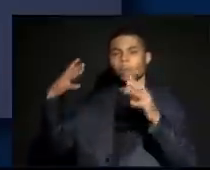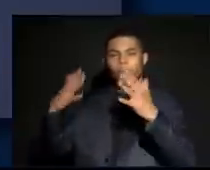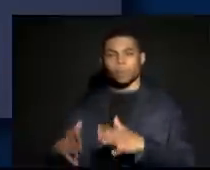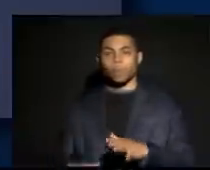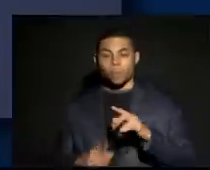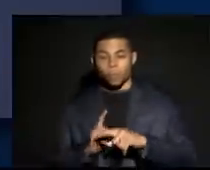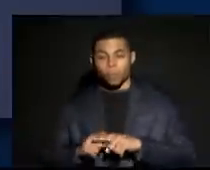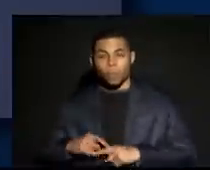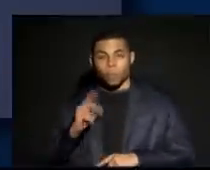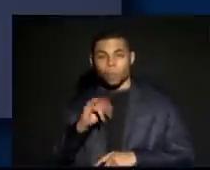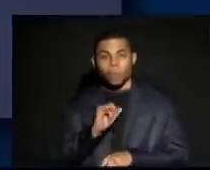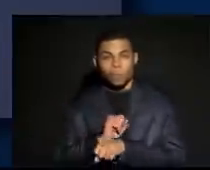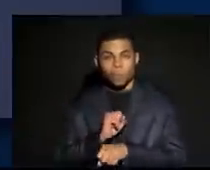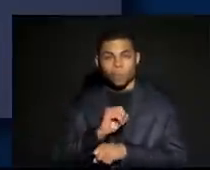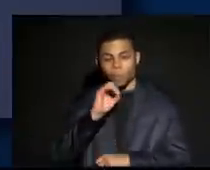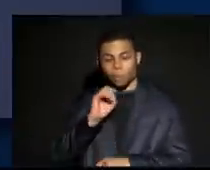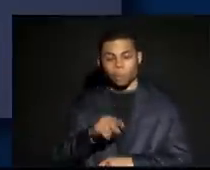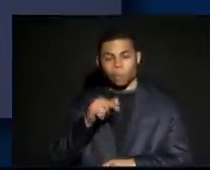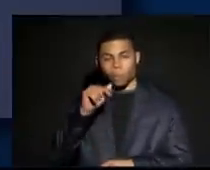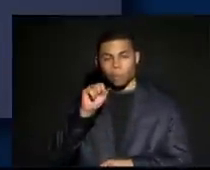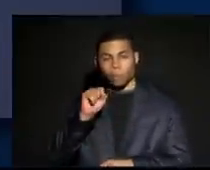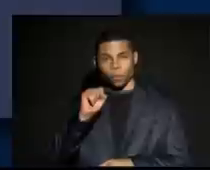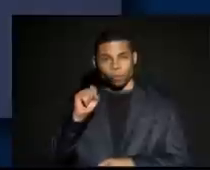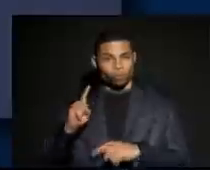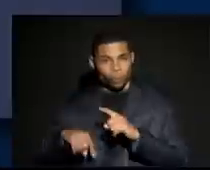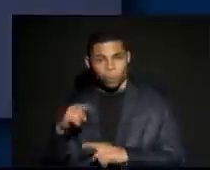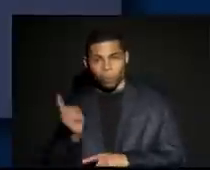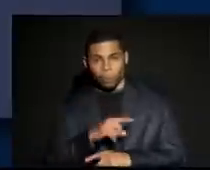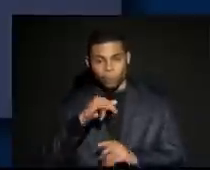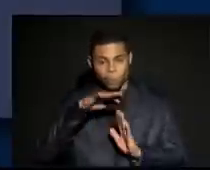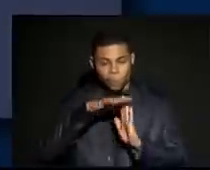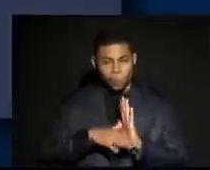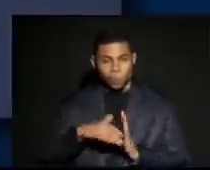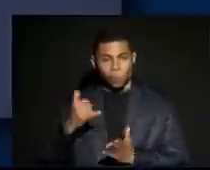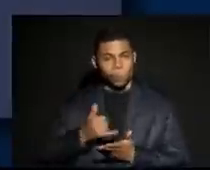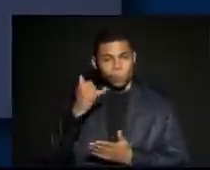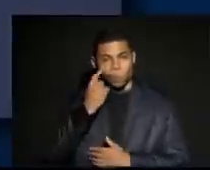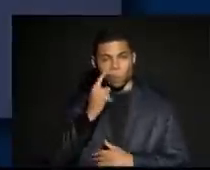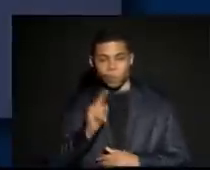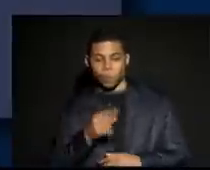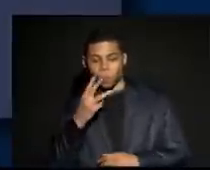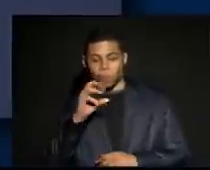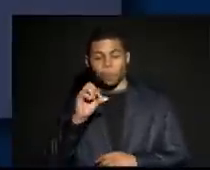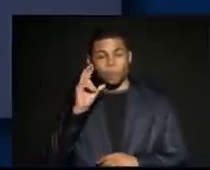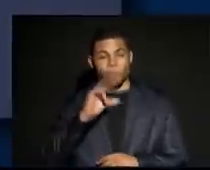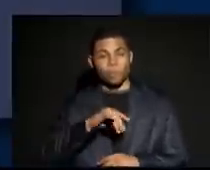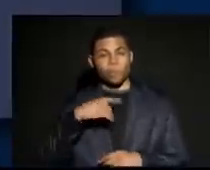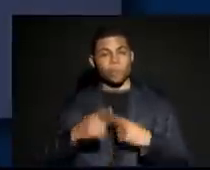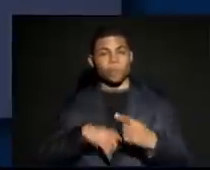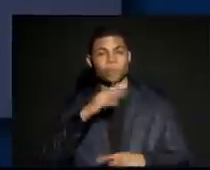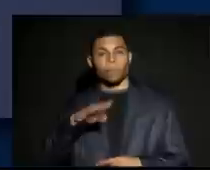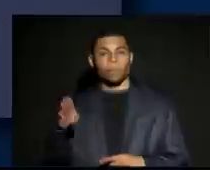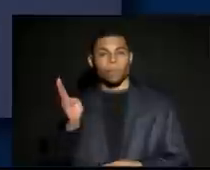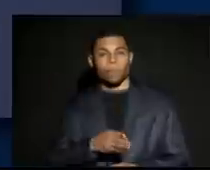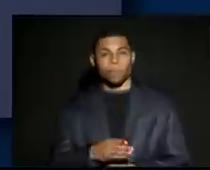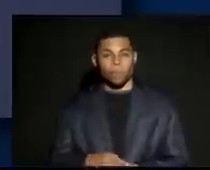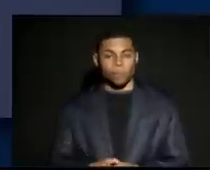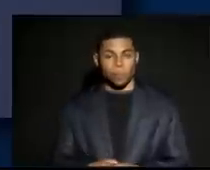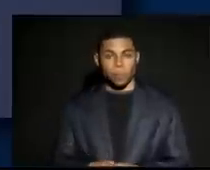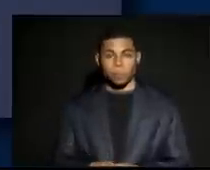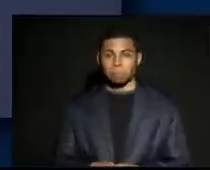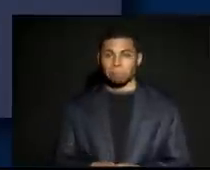queda de 0,78 produto a nós vamos reduzir os juros 1,39 e isso vai cancelar na